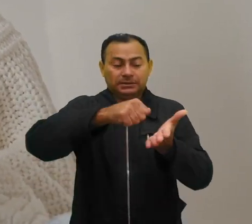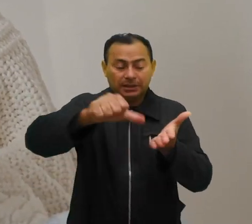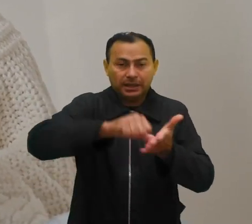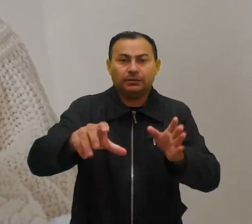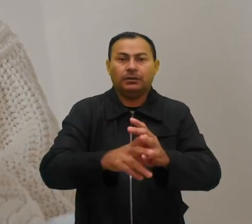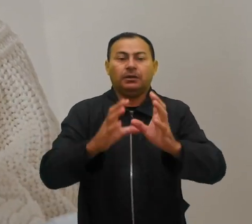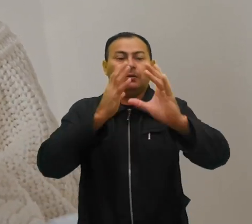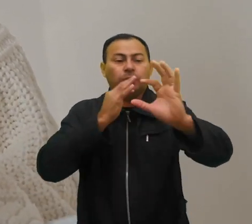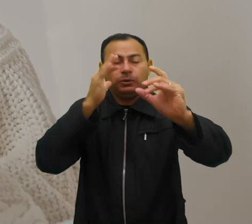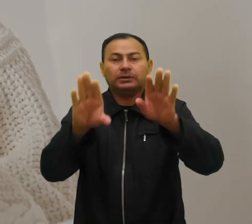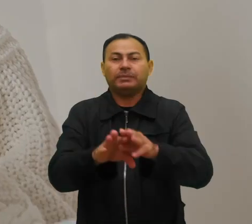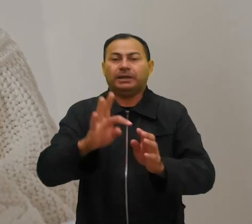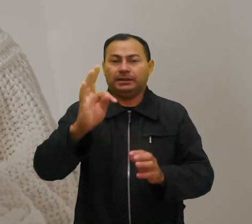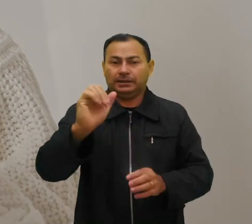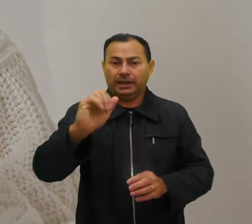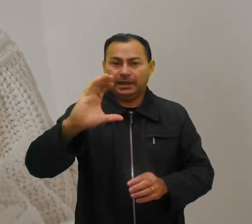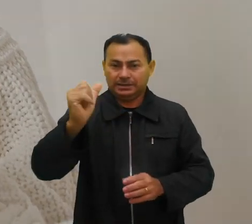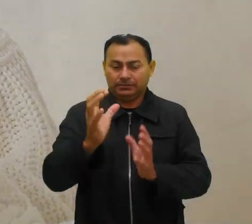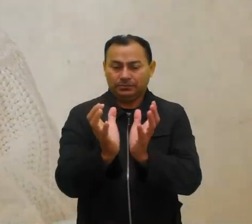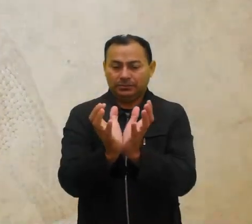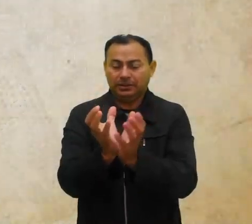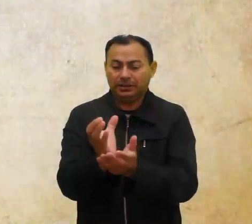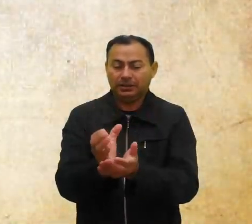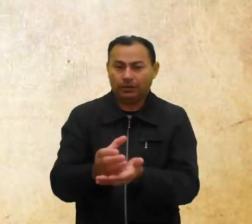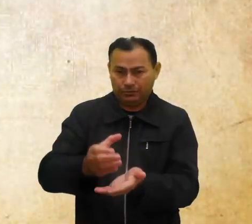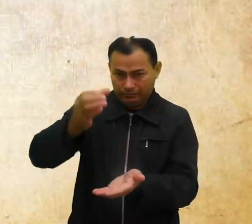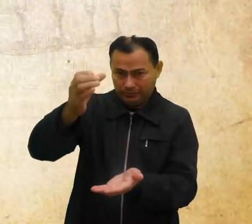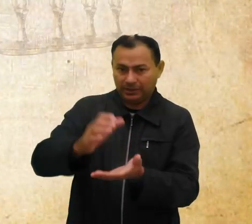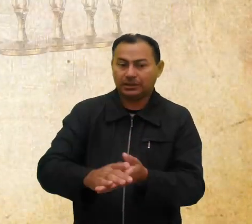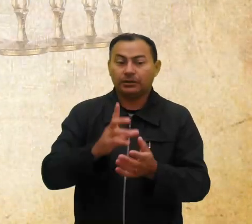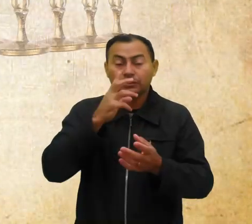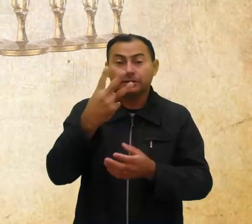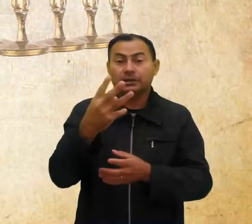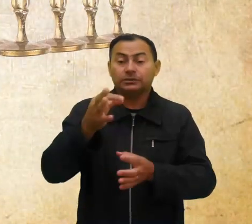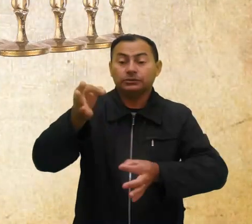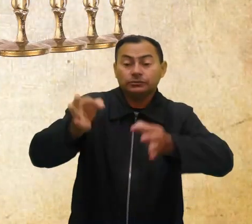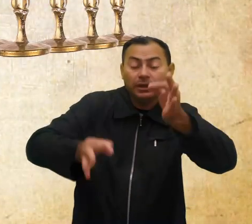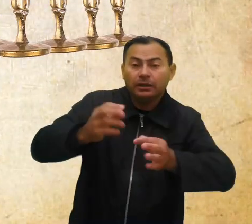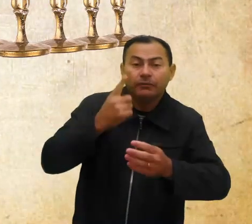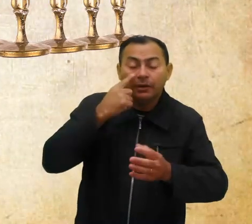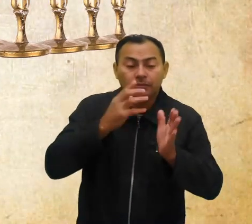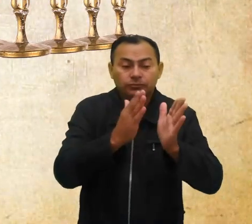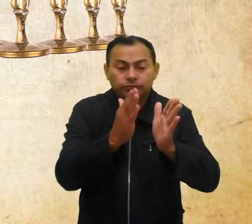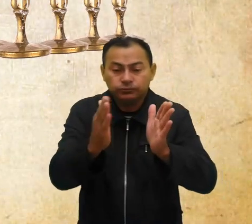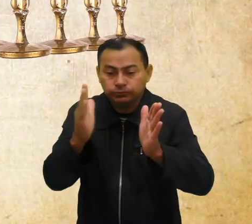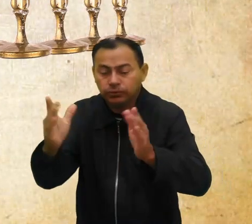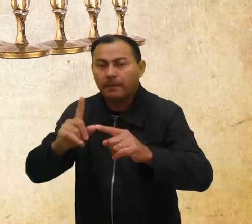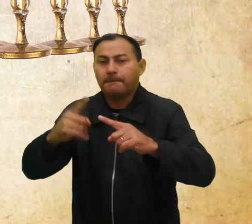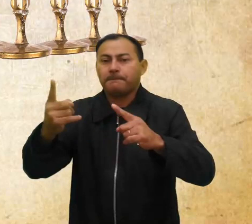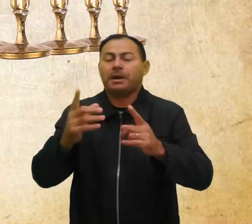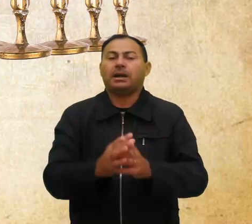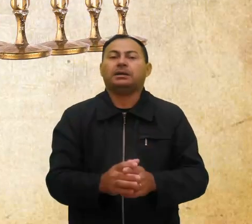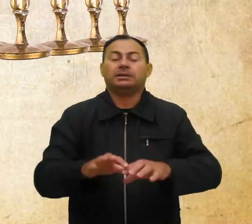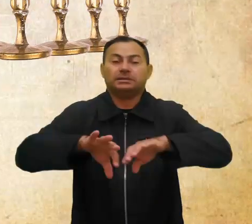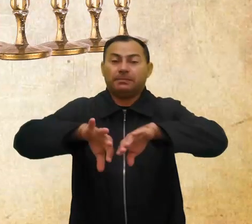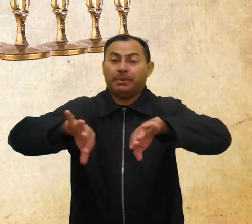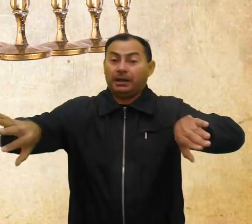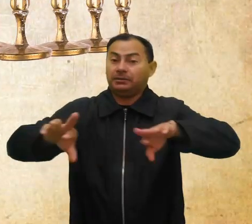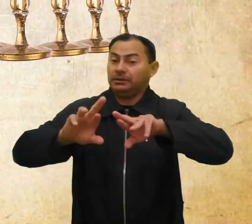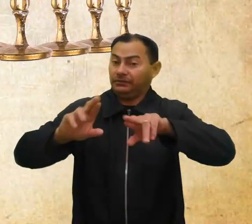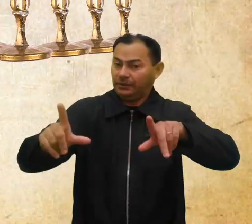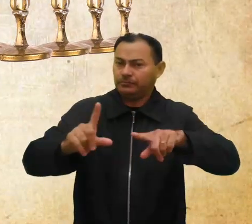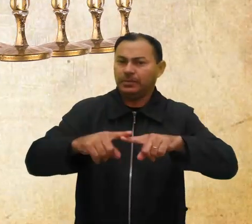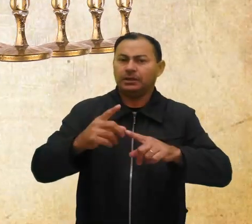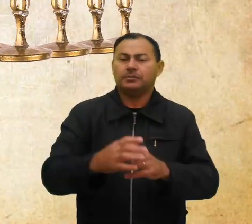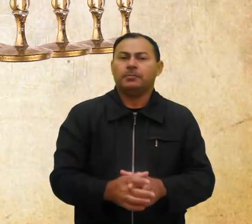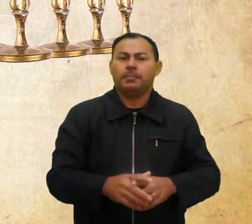taças são 3 períodos distintos de julgamento. Eles são consecutivos, mas separados?